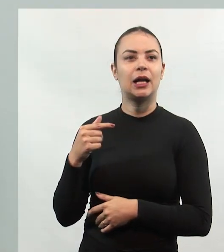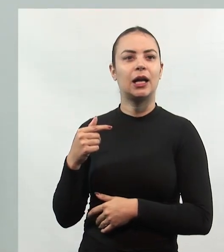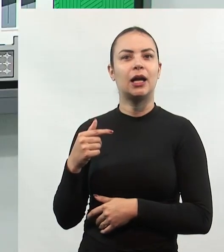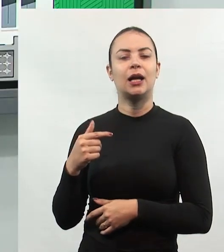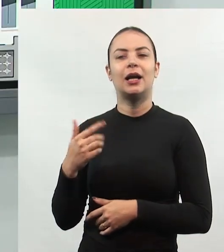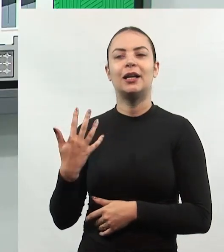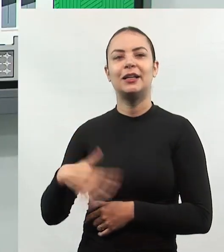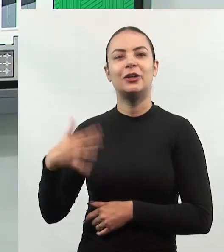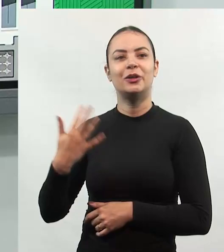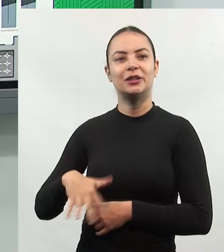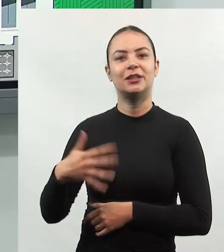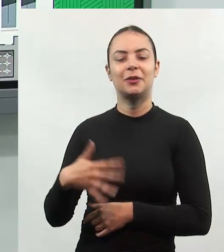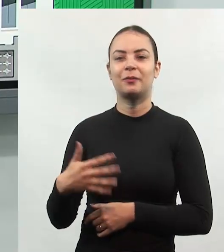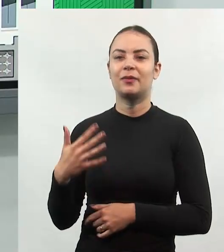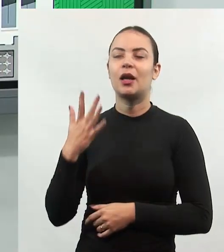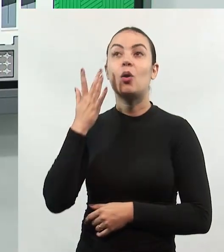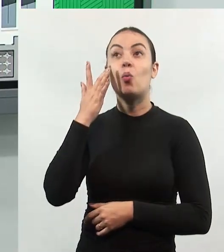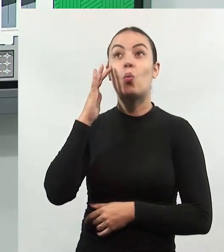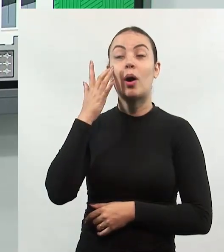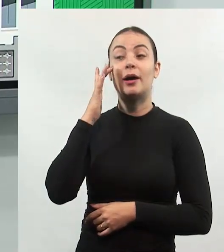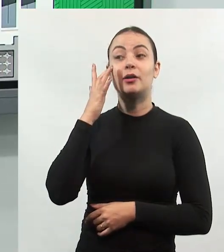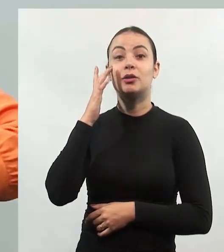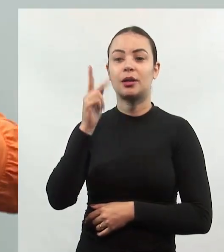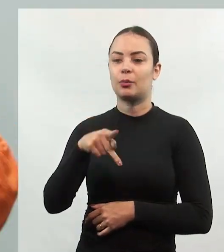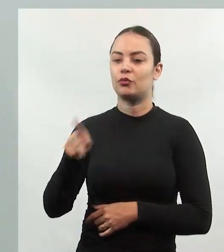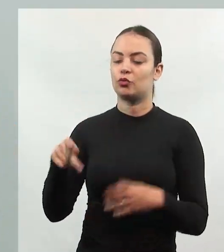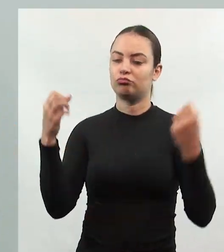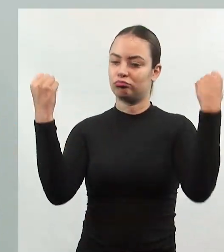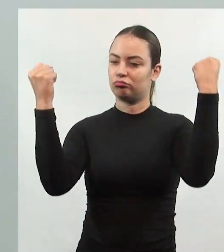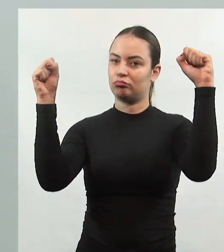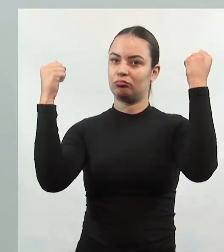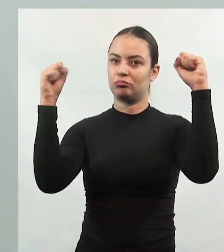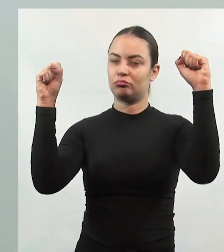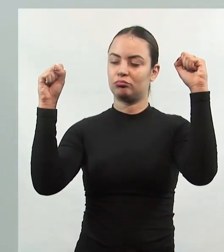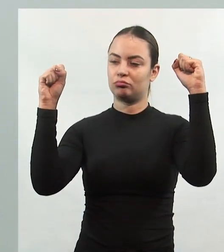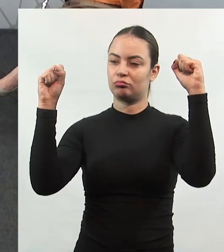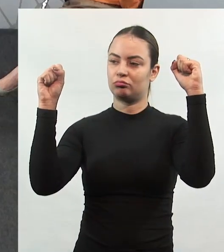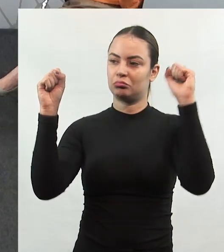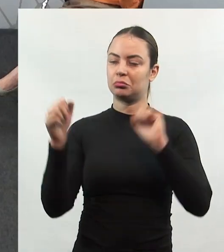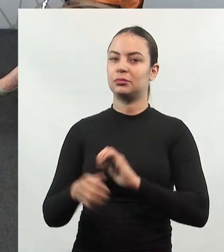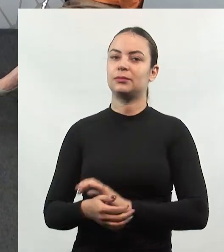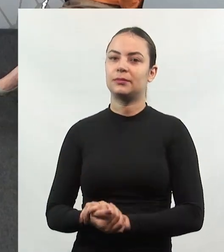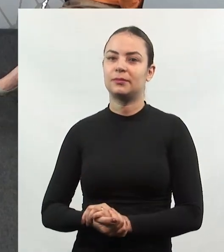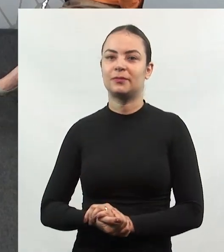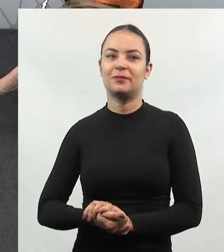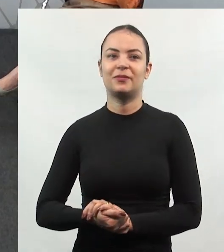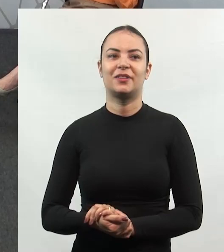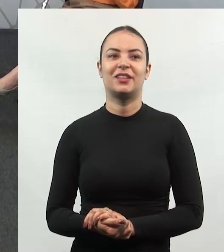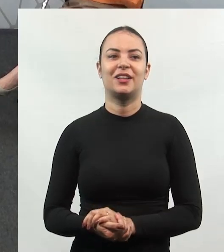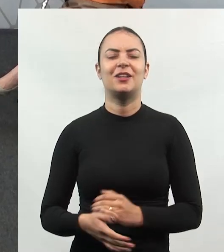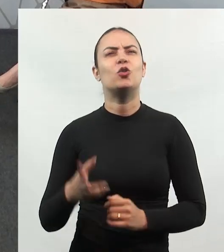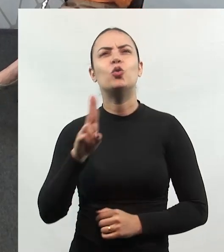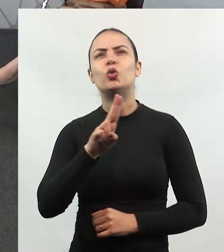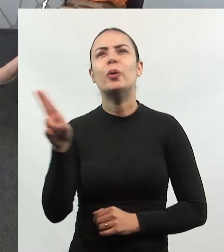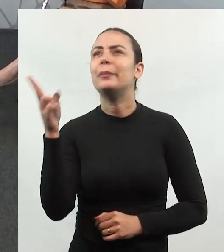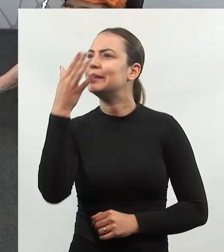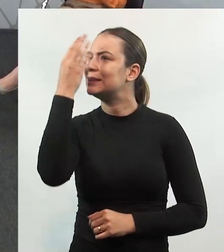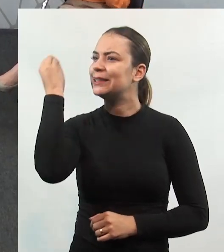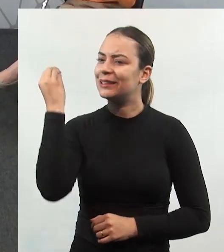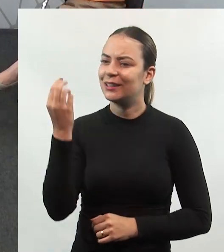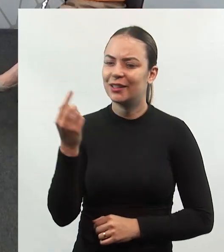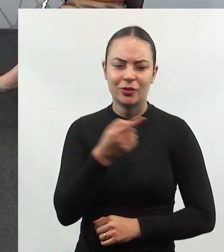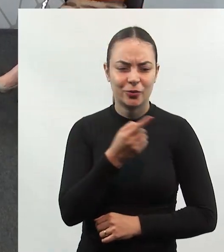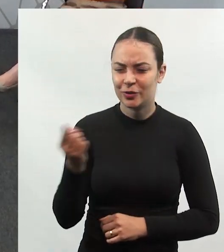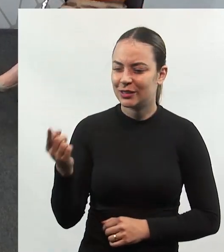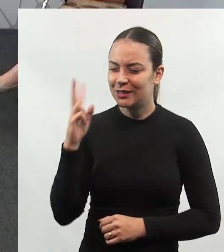ginásio. Eu lembro não do era cabelo forte, dele. não, né? Vamos fazer uma campanha aqui. O professor do mullet, não né? era o Sandro, não. Tá. Não era o Sandro, não.